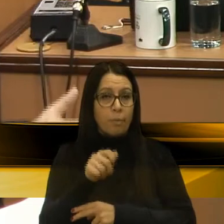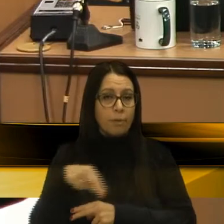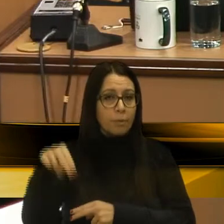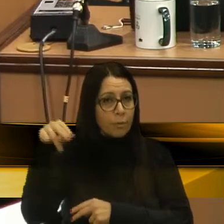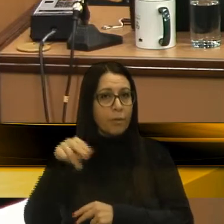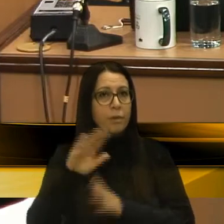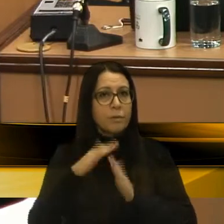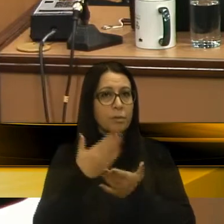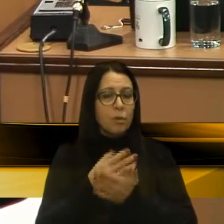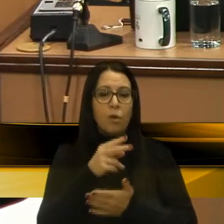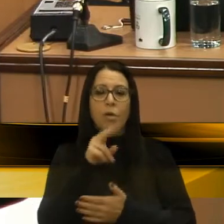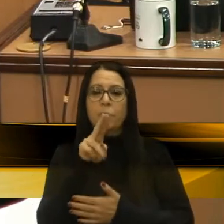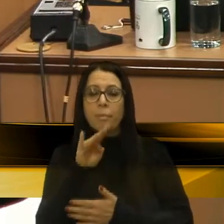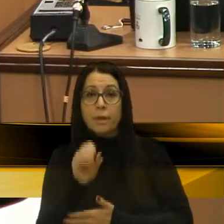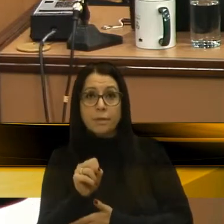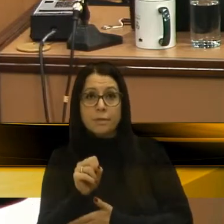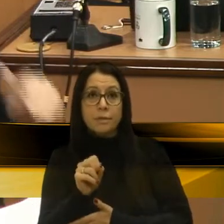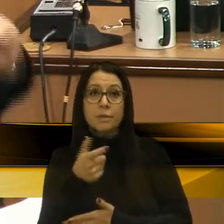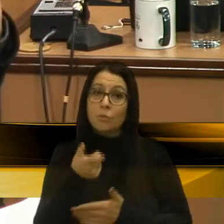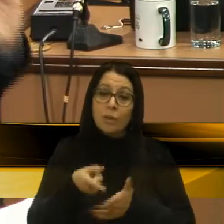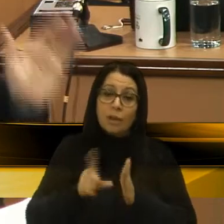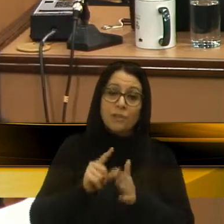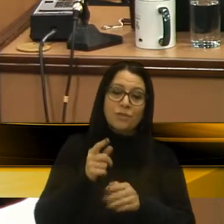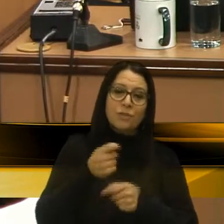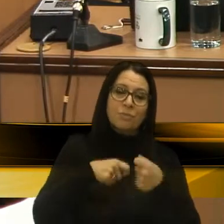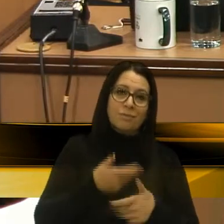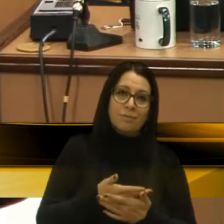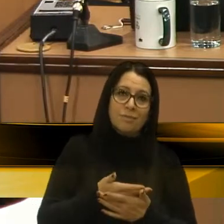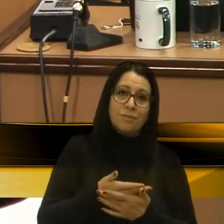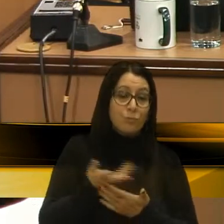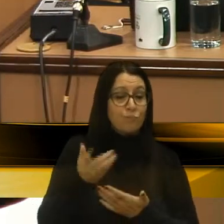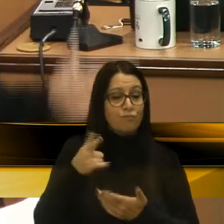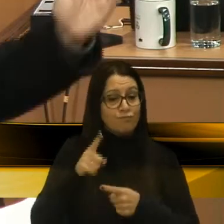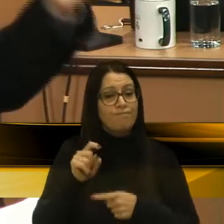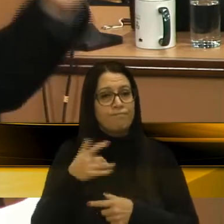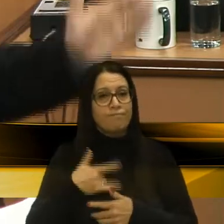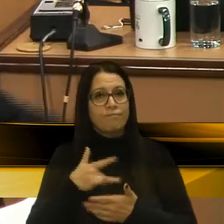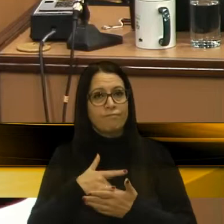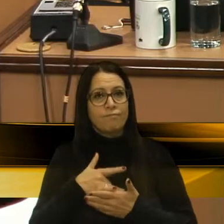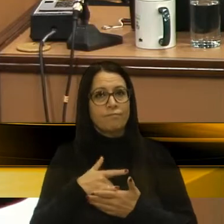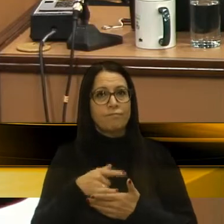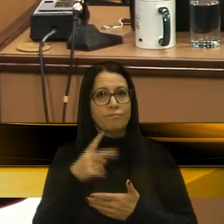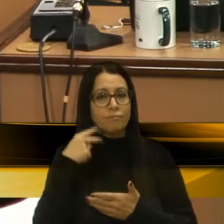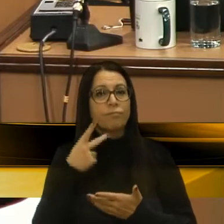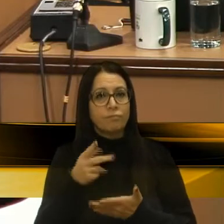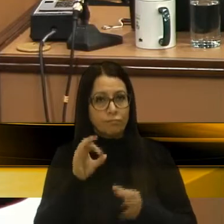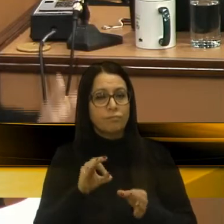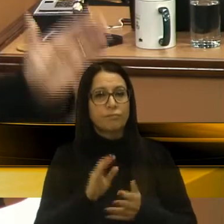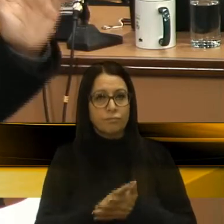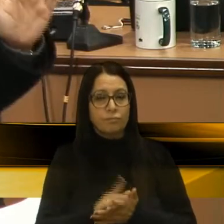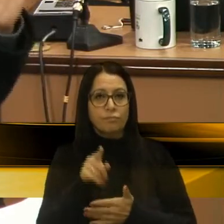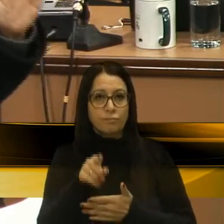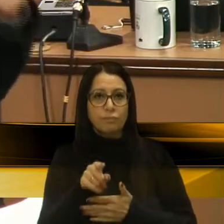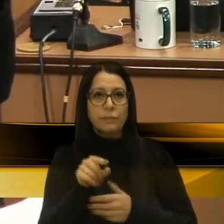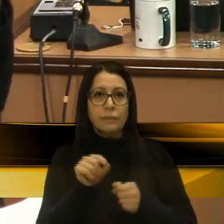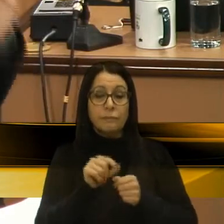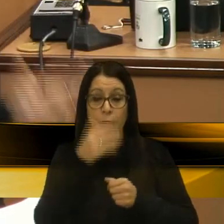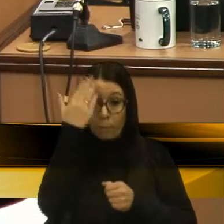afastamento em que nós, enquanto parlamentares, enquanto partidos políticos, vamos ter um grande desafio de